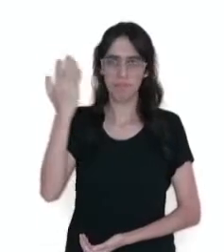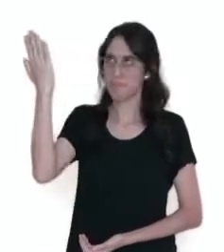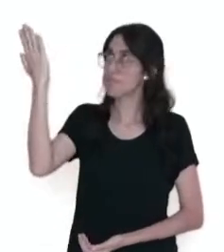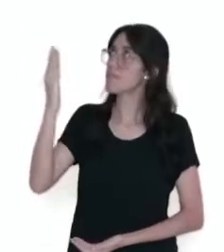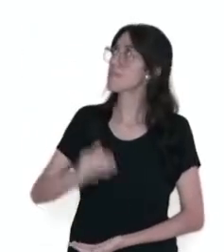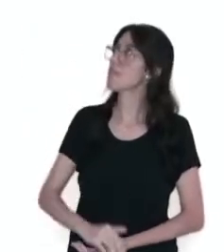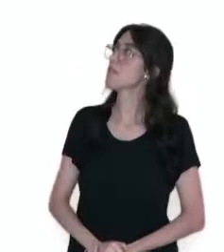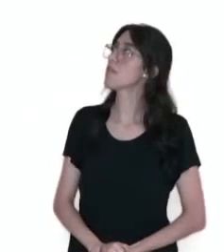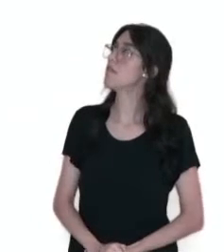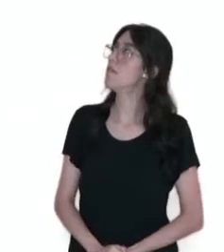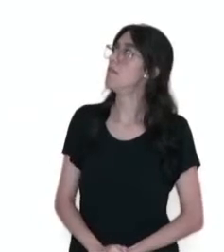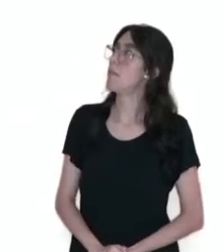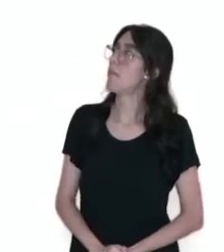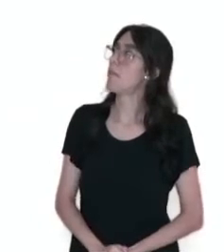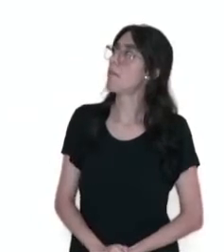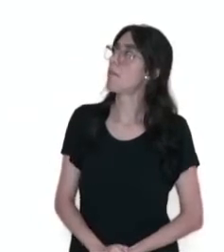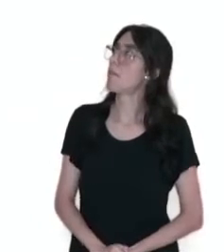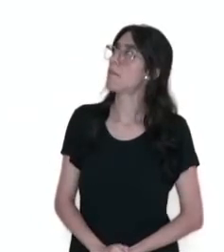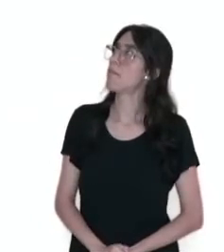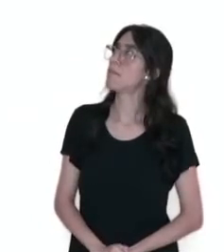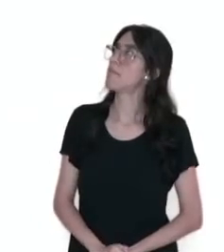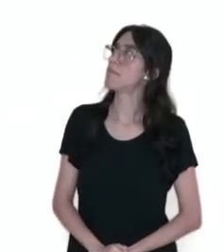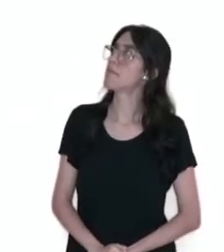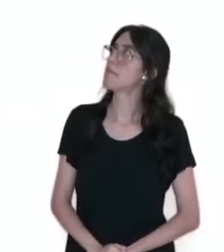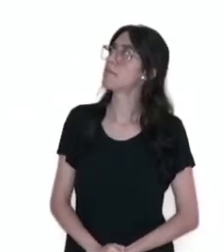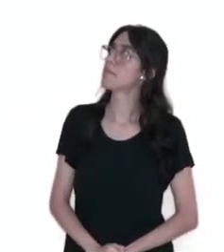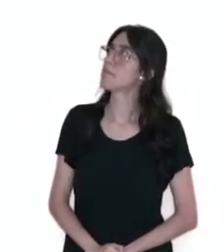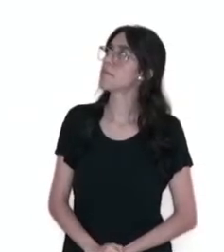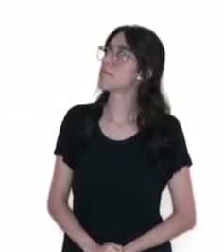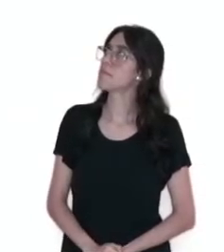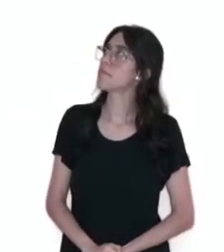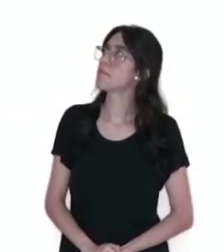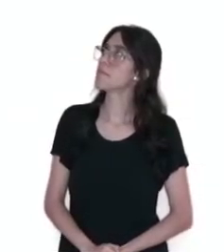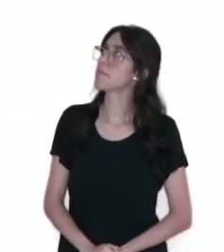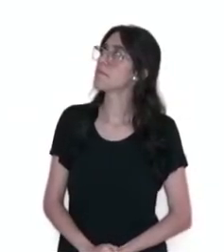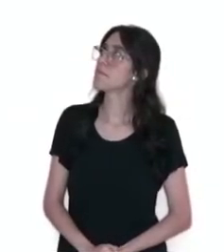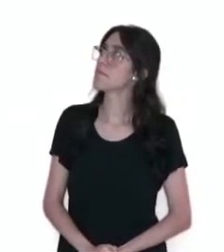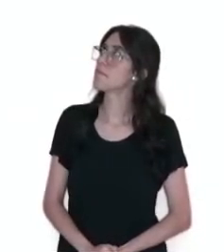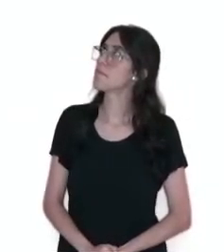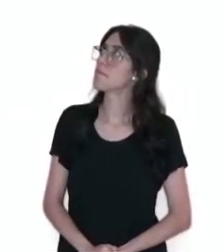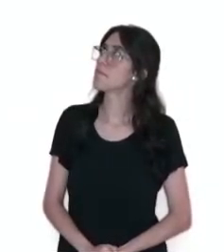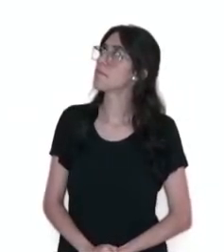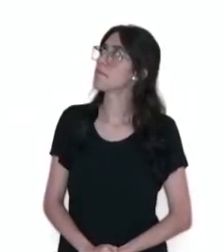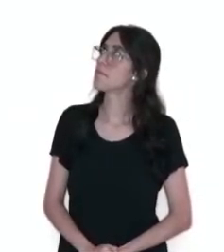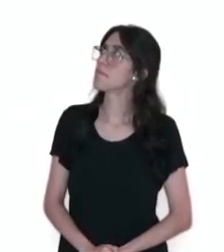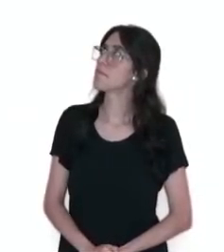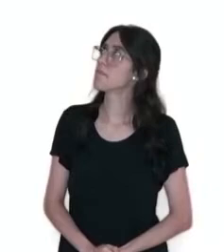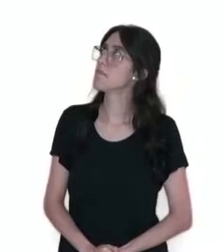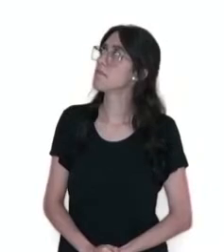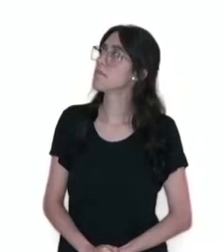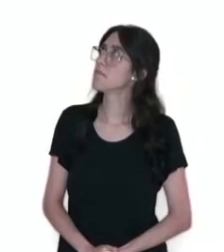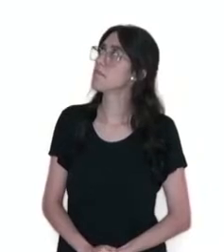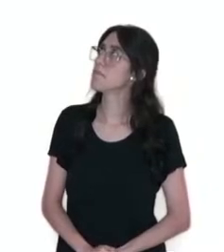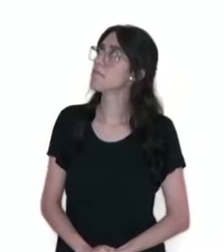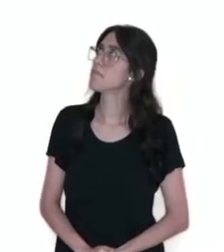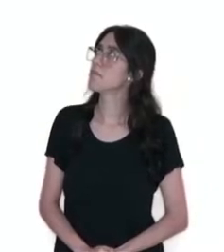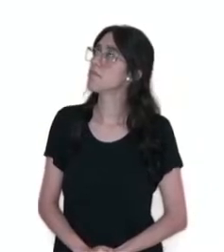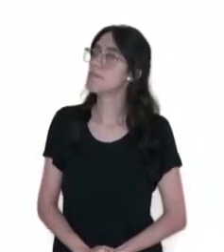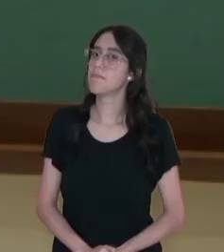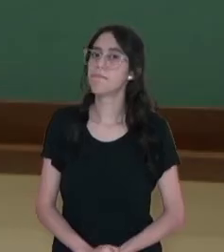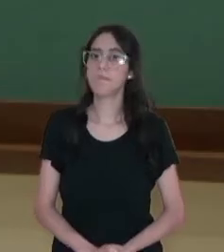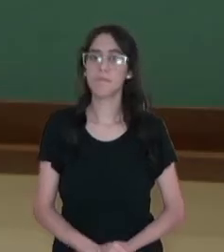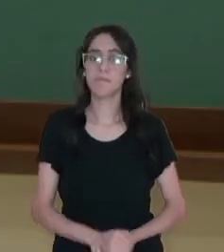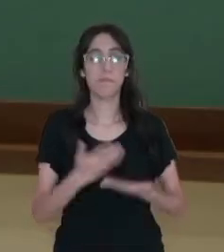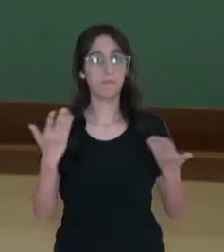de las perífrases verbales, como la utilizada en el verso de Galeano, vamos a clavar. Então, aqui nós